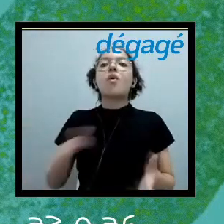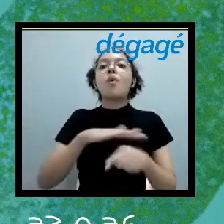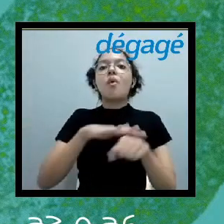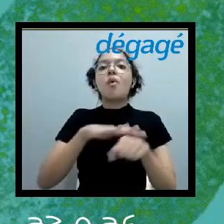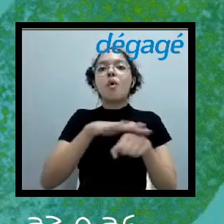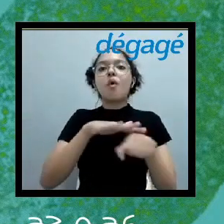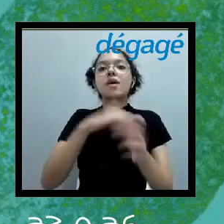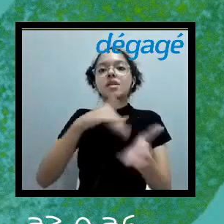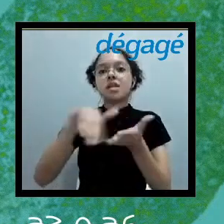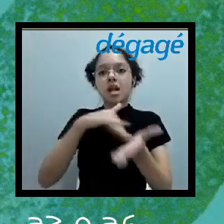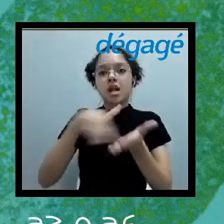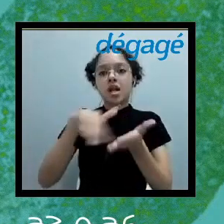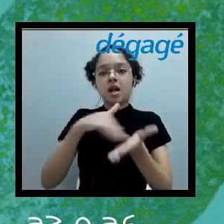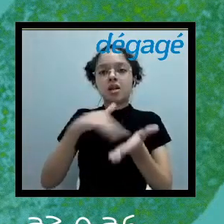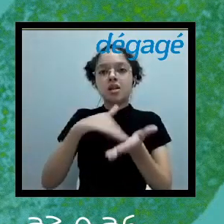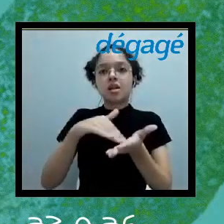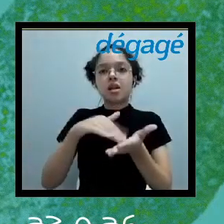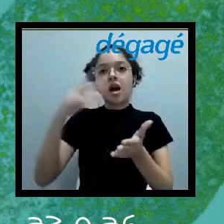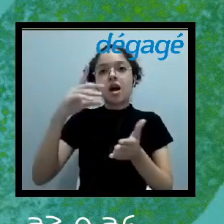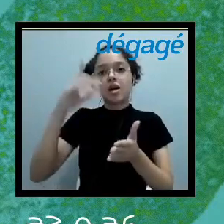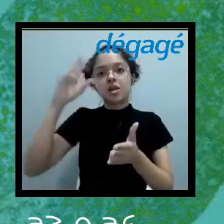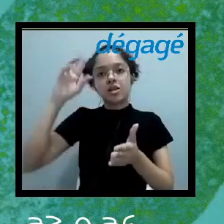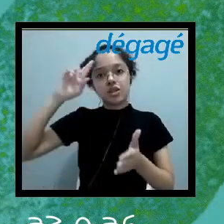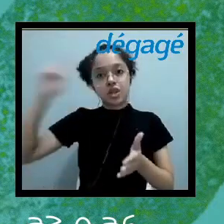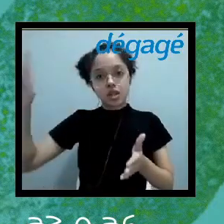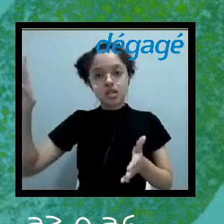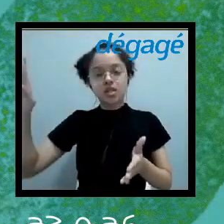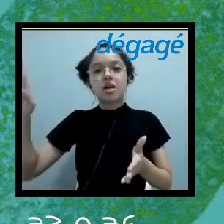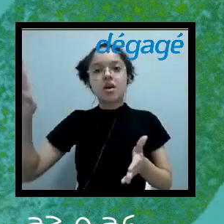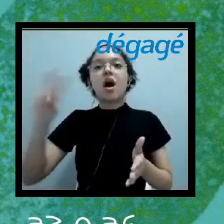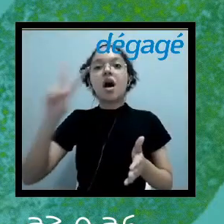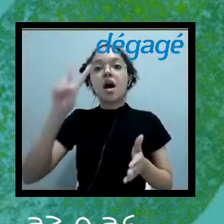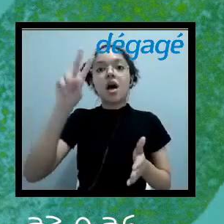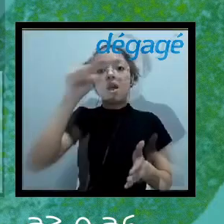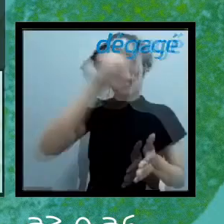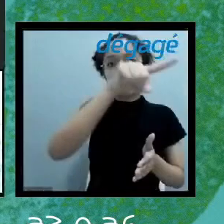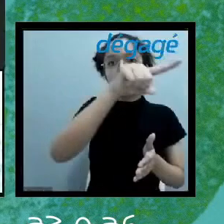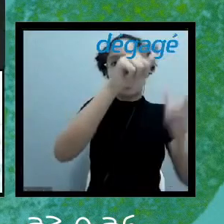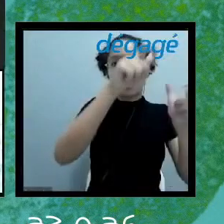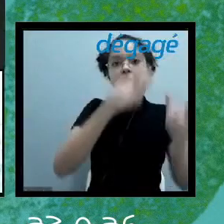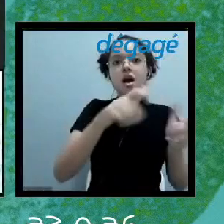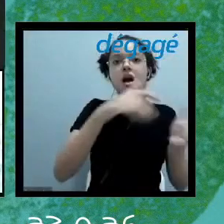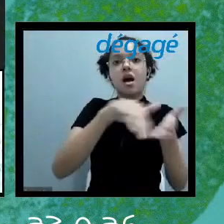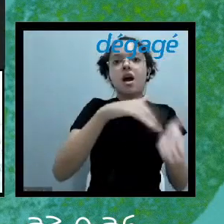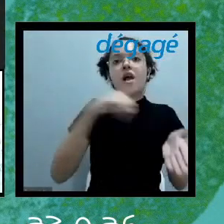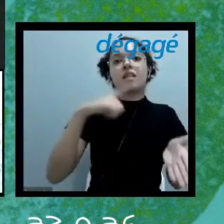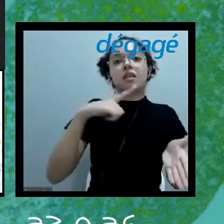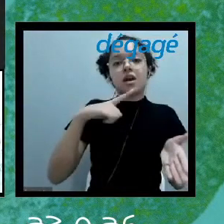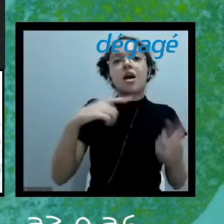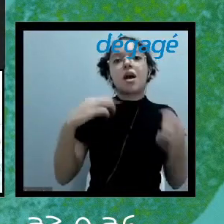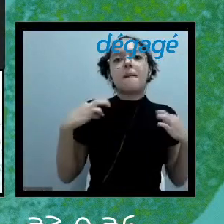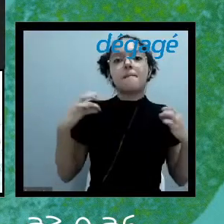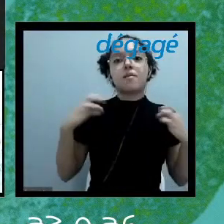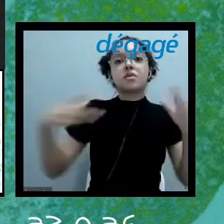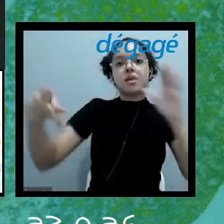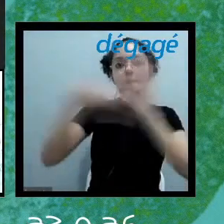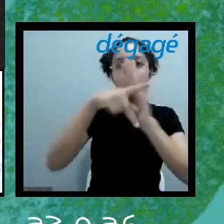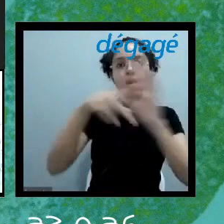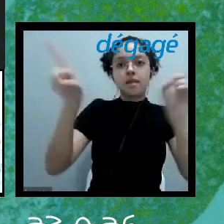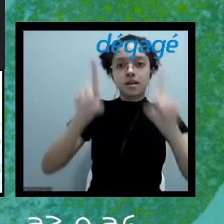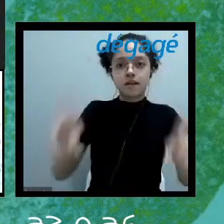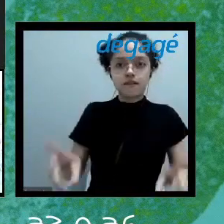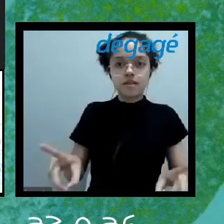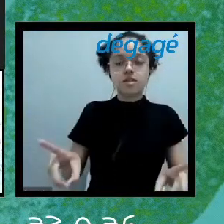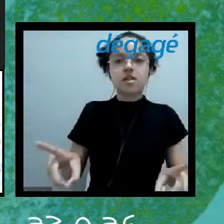secretaria para conseguir duas blusas, que lá também tem a blusa da Secretaria da Pessoa com Deficiência. Uma para mim, que desse para mim, que